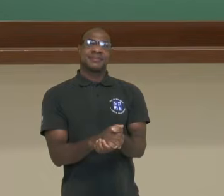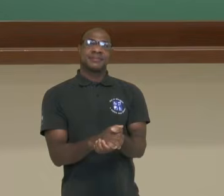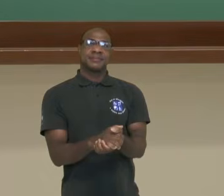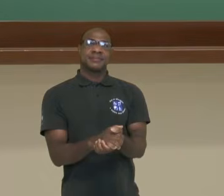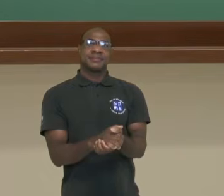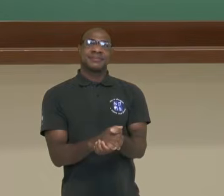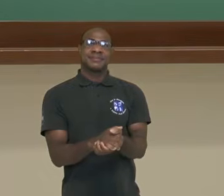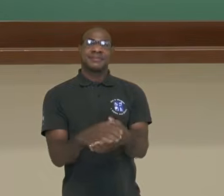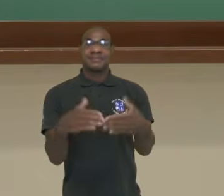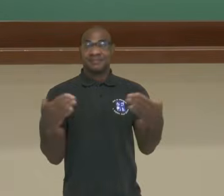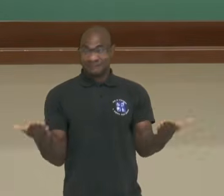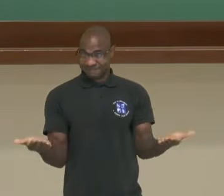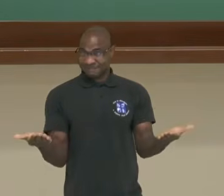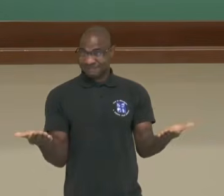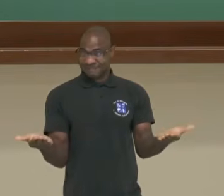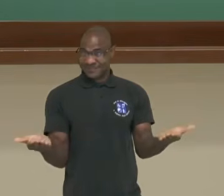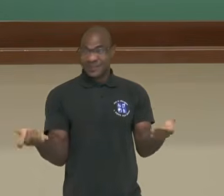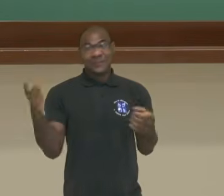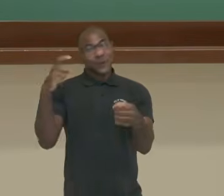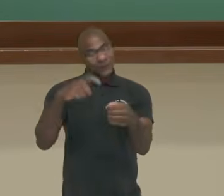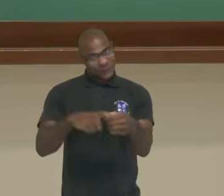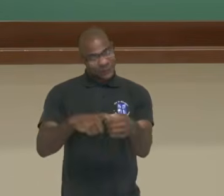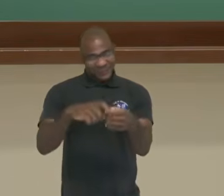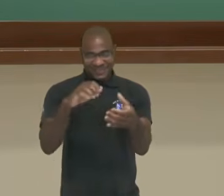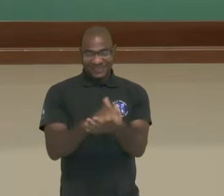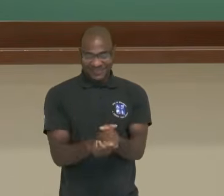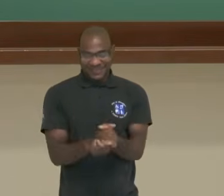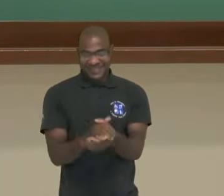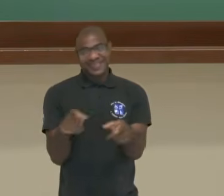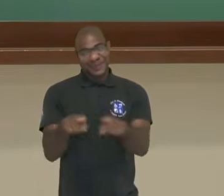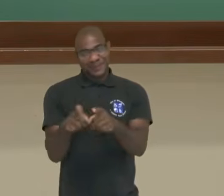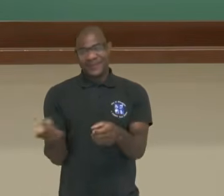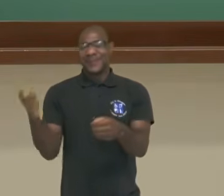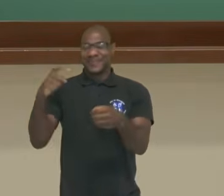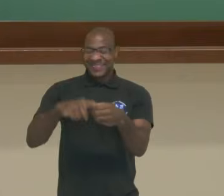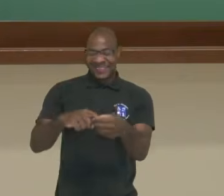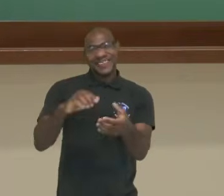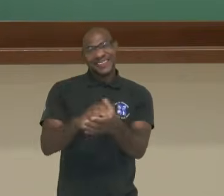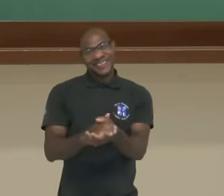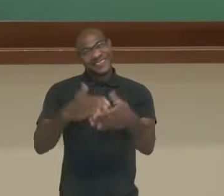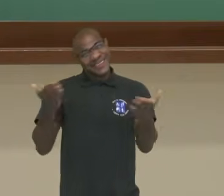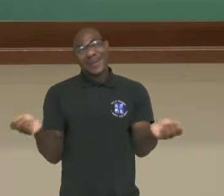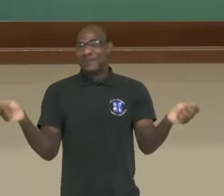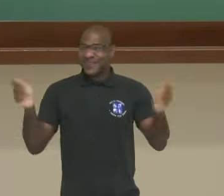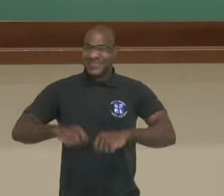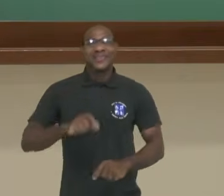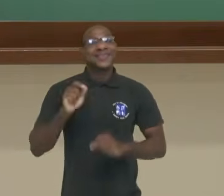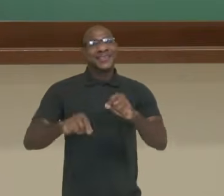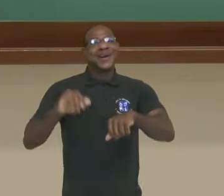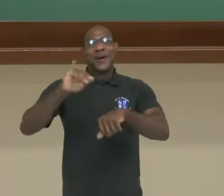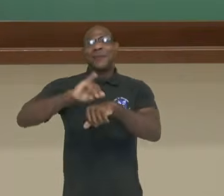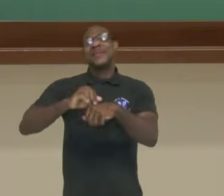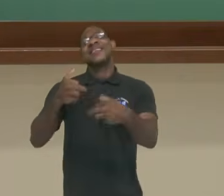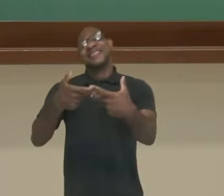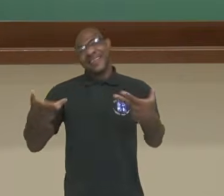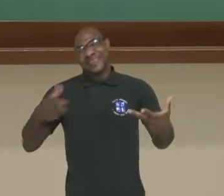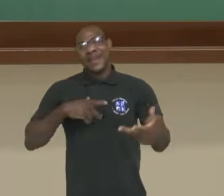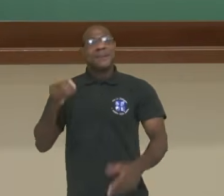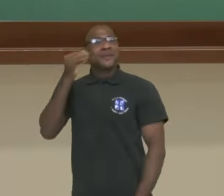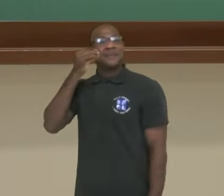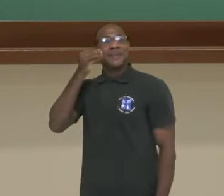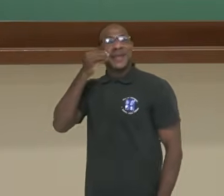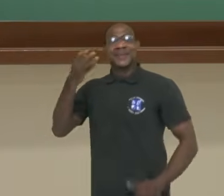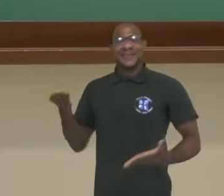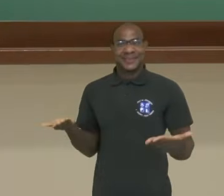Olá, queridos! Professora voltou aqui. Eu voltei com os possíveis objetos para esse experimento, que